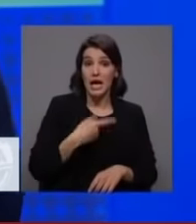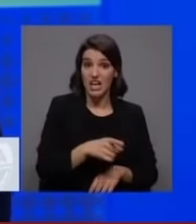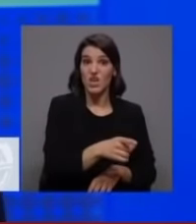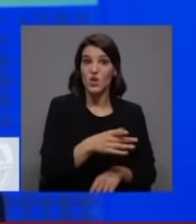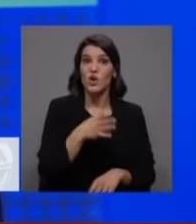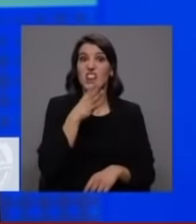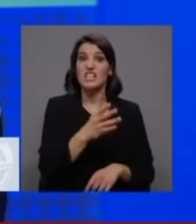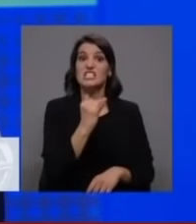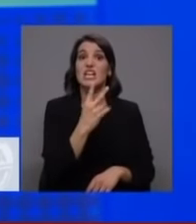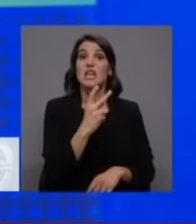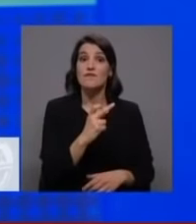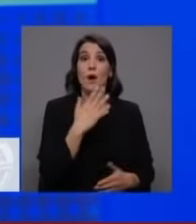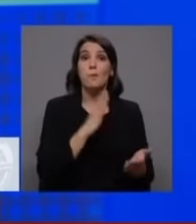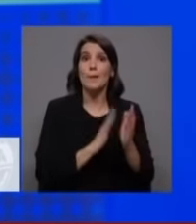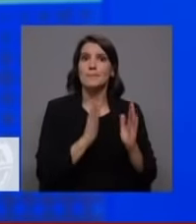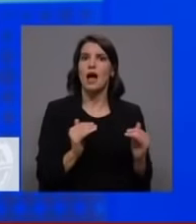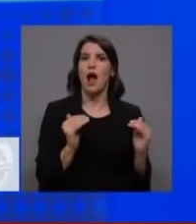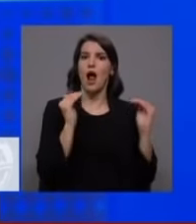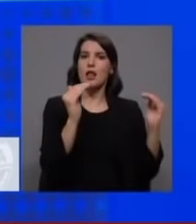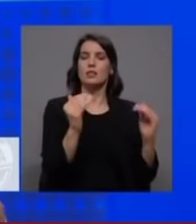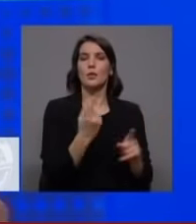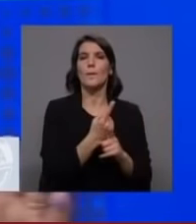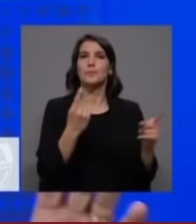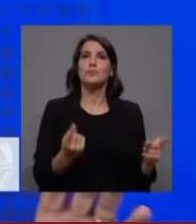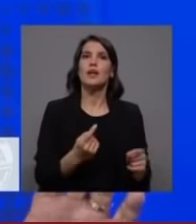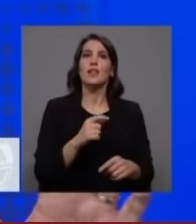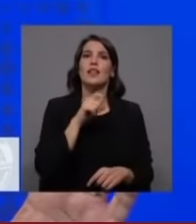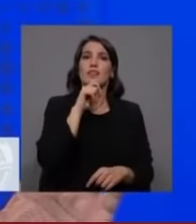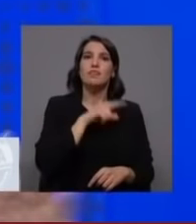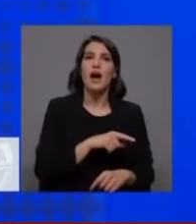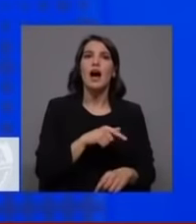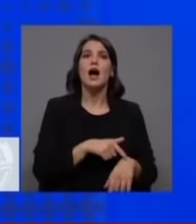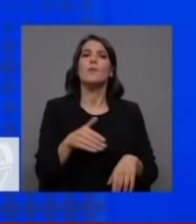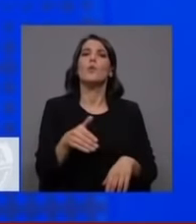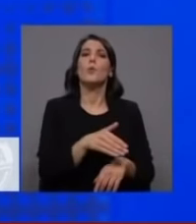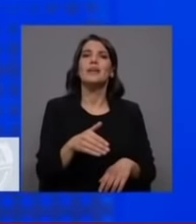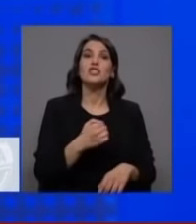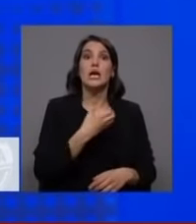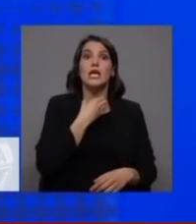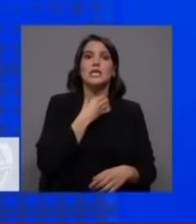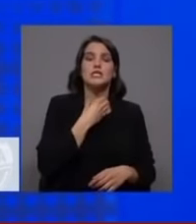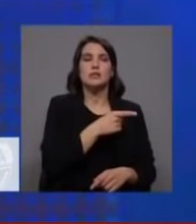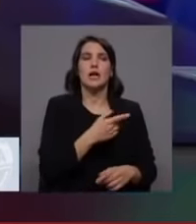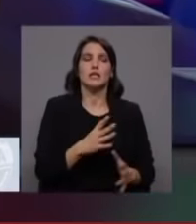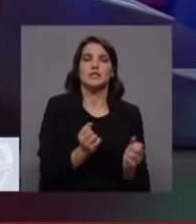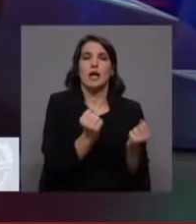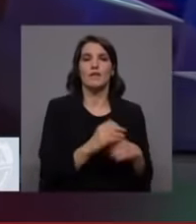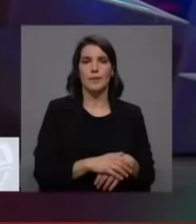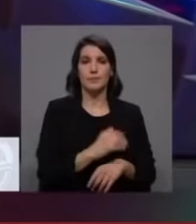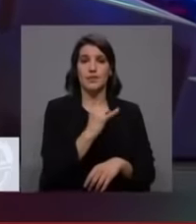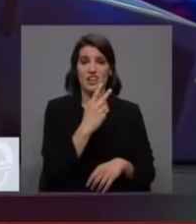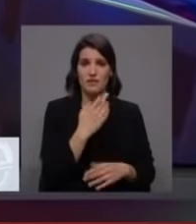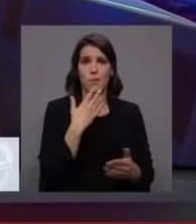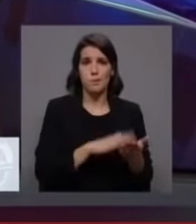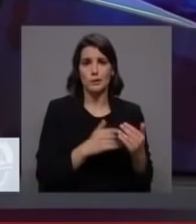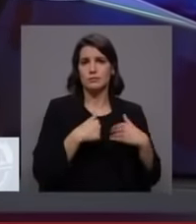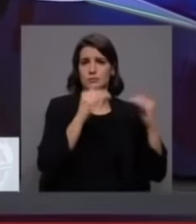dizia que a vitória é preciso manter logo que era uma folga para mulheres sempre falar agora momentos pelo menos do que isso nós baixamos viva adaptar-se